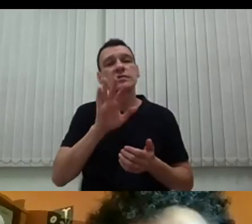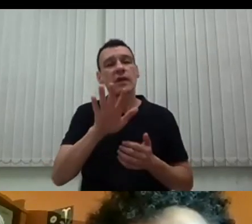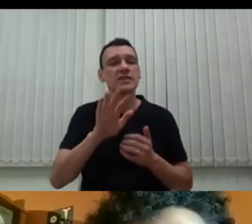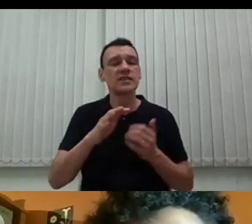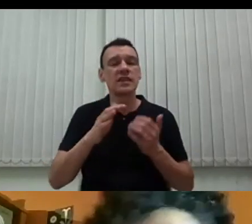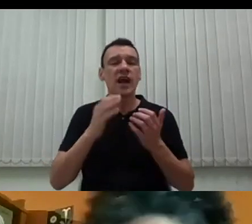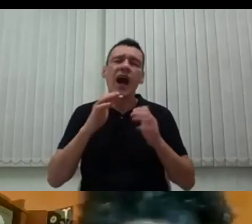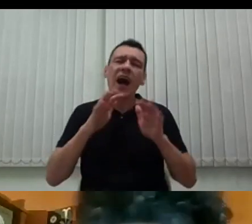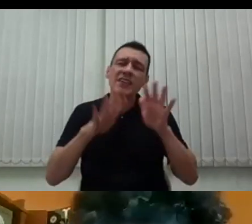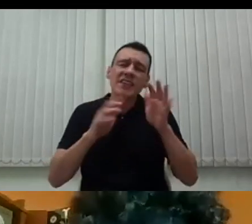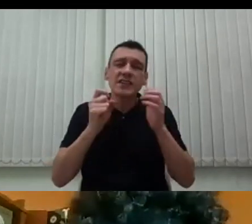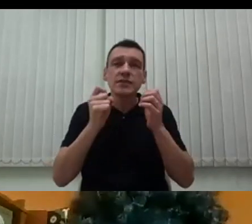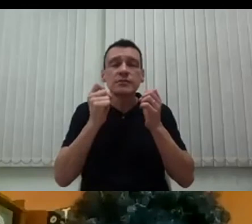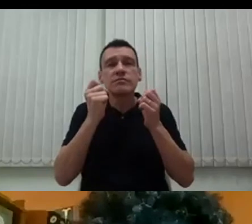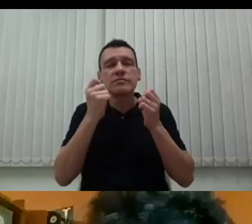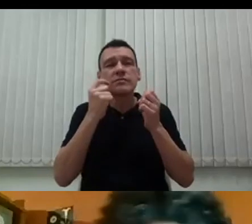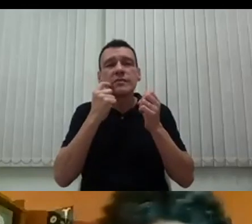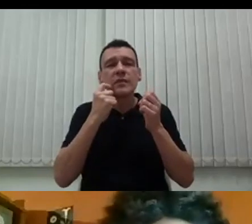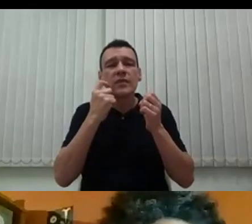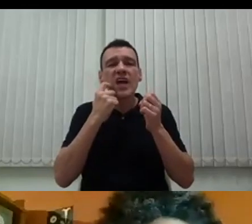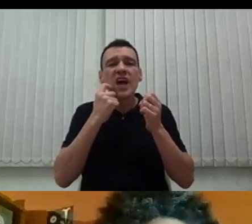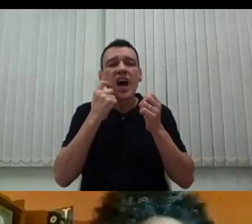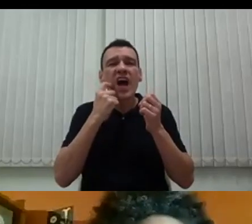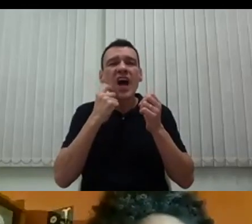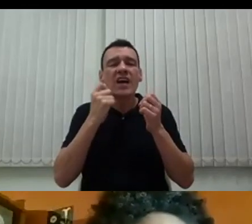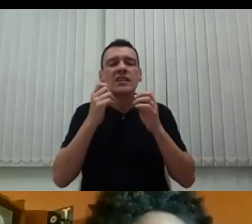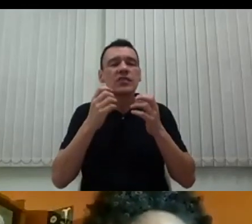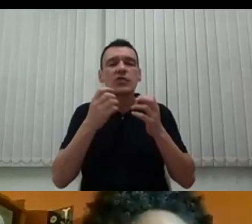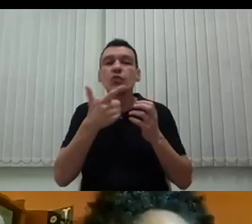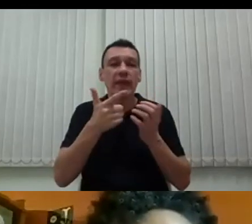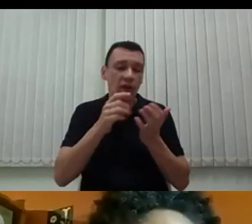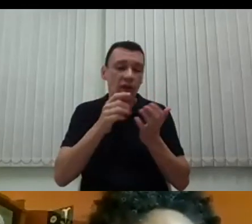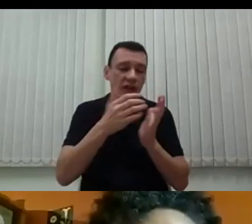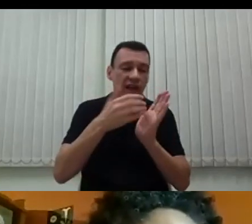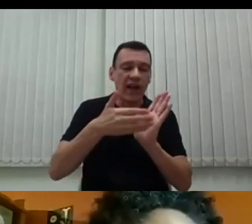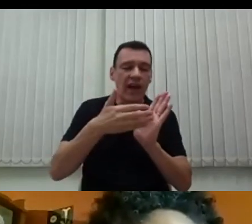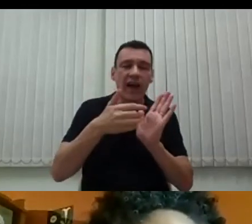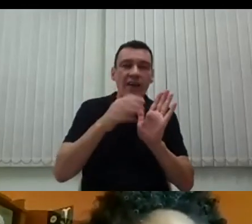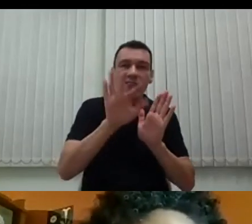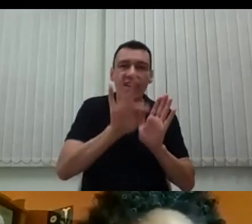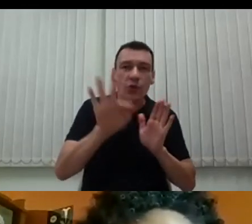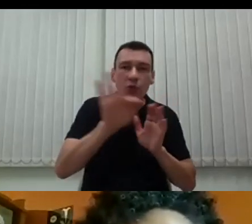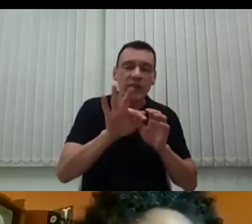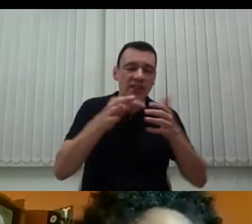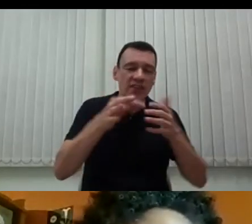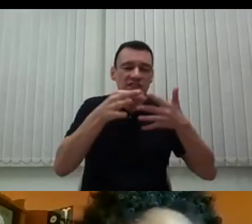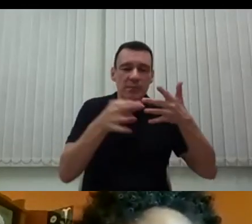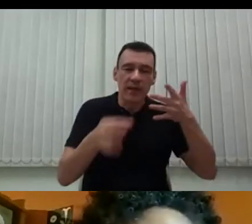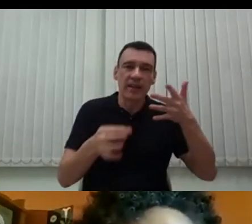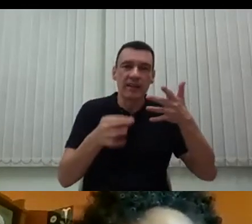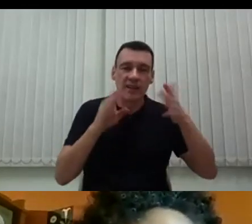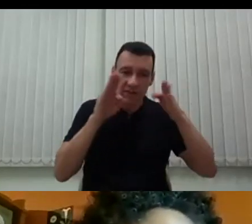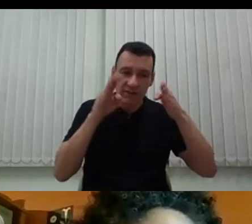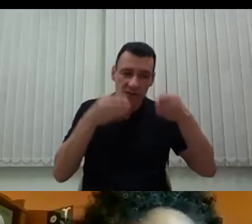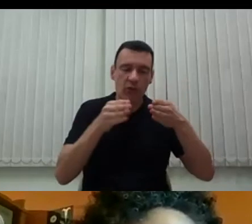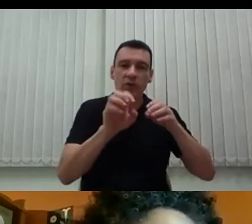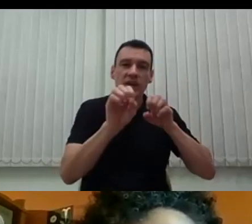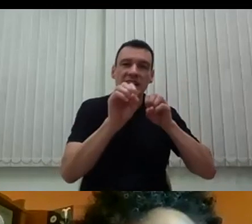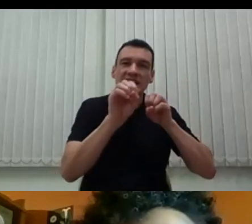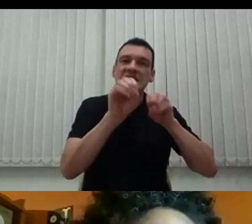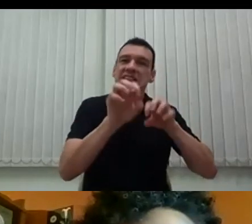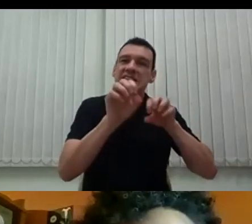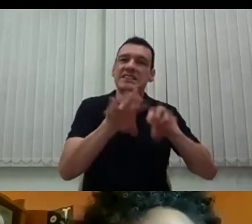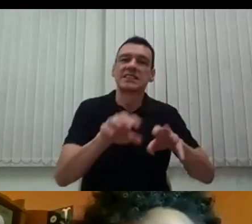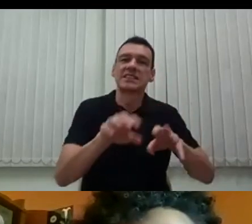solta, a partir de uma vontade ou de um debate transversal dentro de uma disciplina ou outra. São poucos os aparece como eletiva, né?